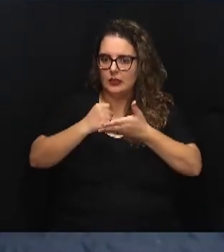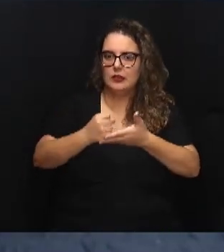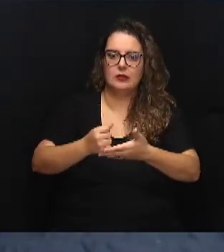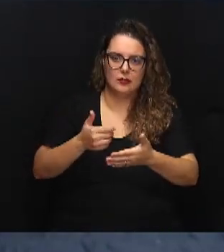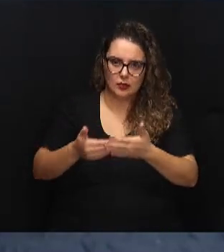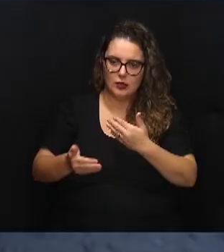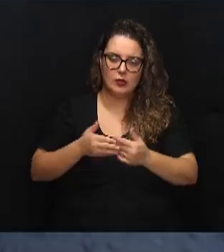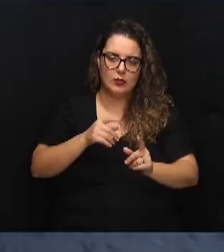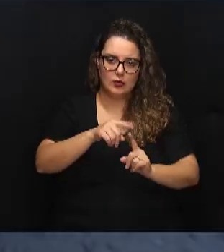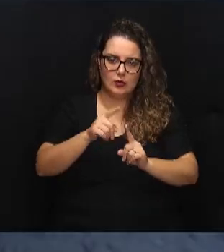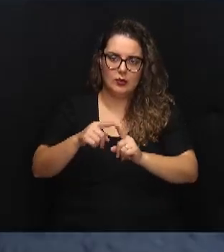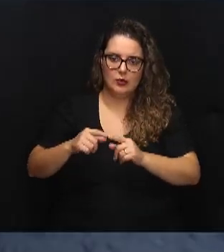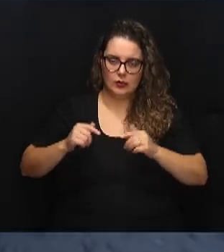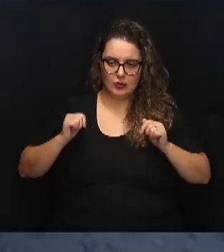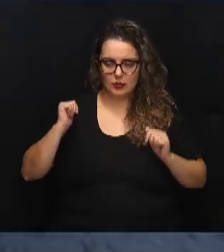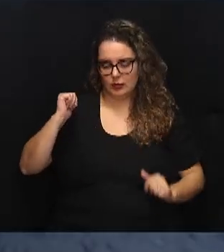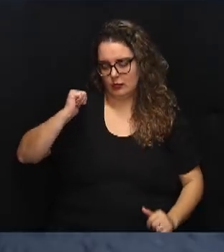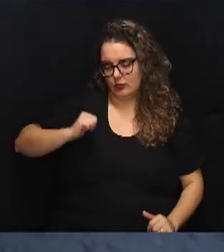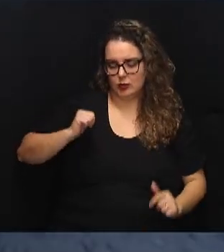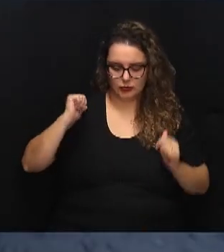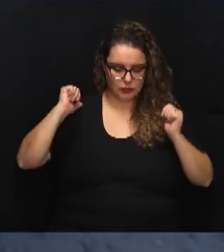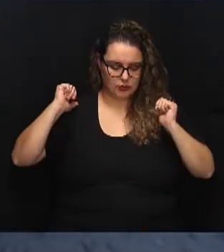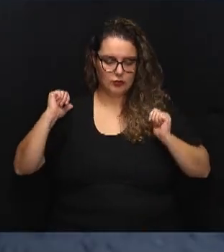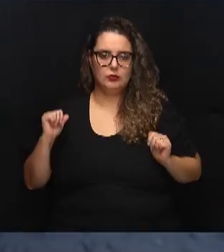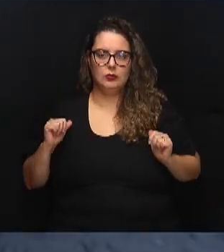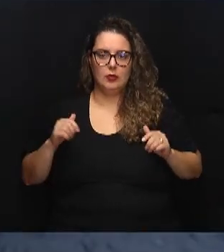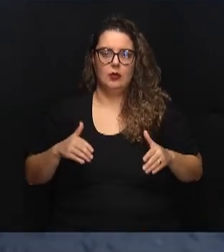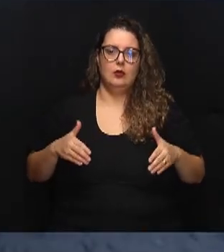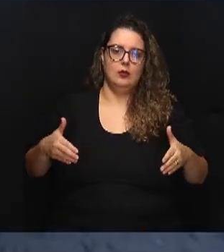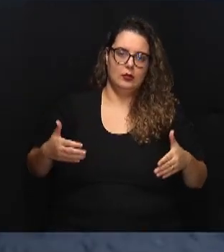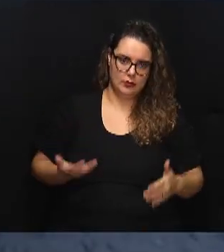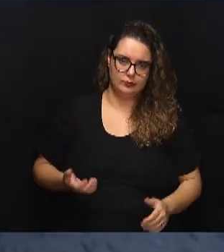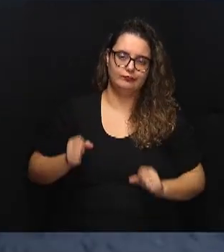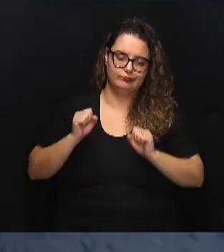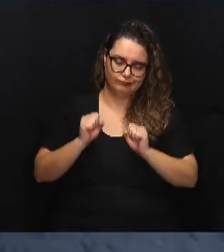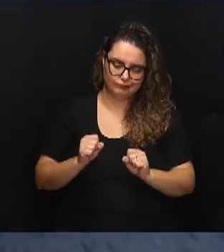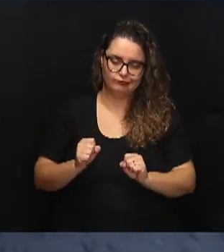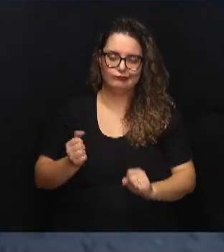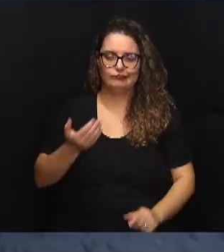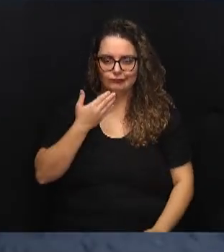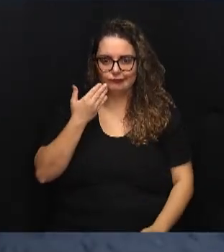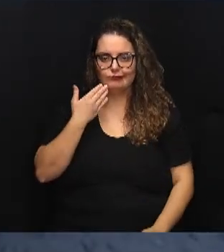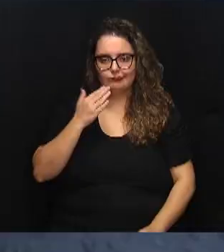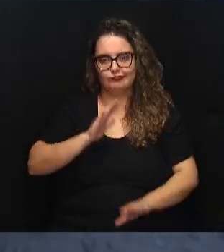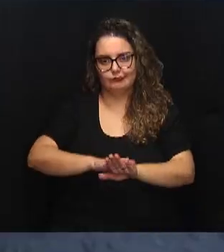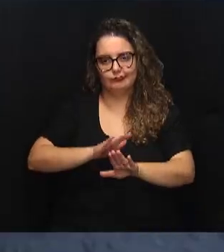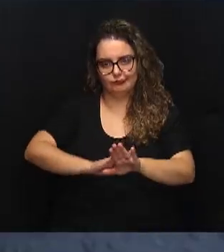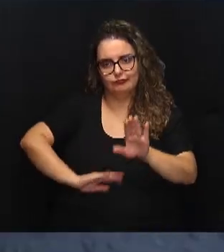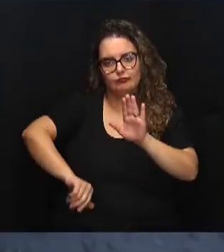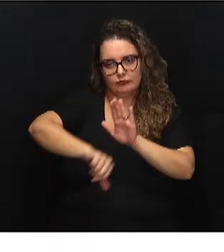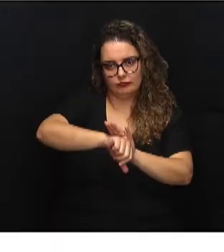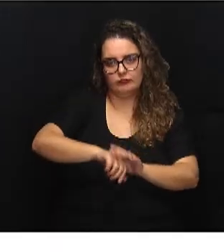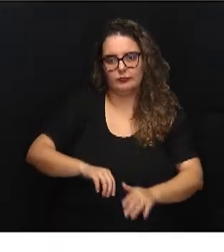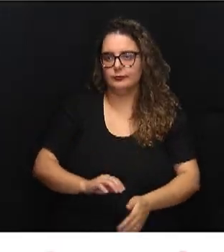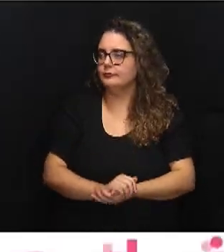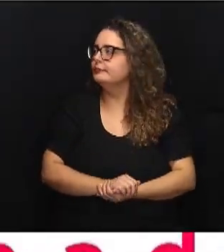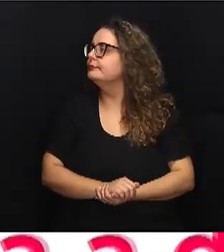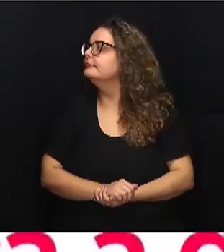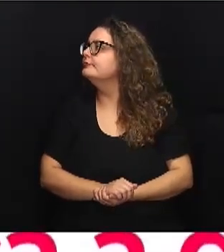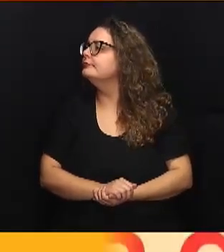qualquer tipo de bolsa ou de mochila que possa facilitar a ação de ladrões.